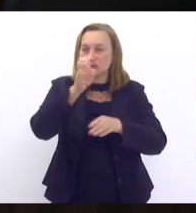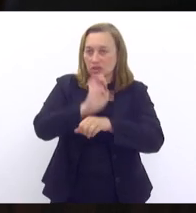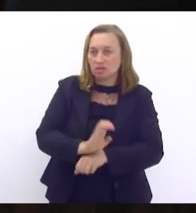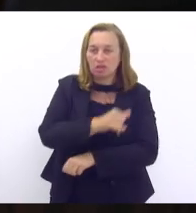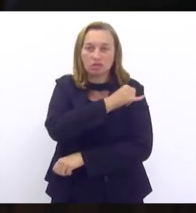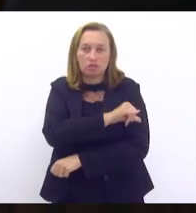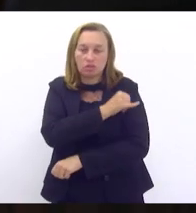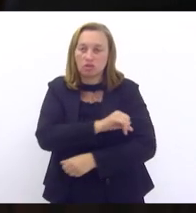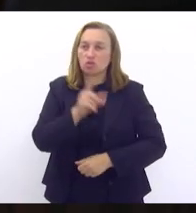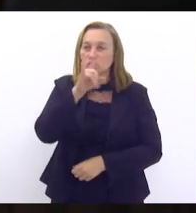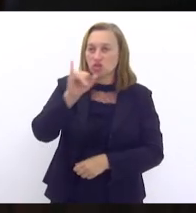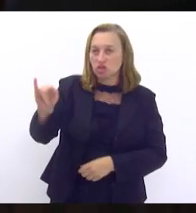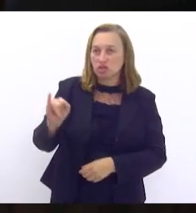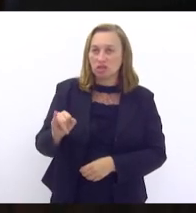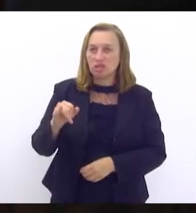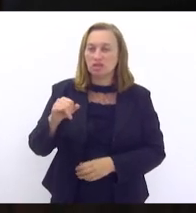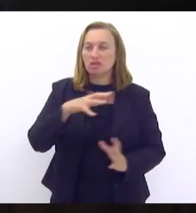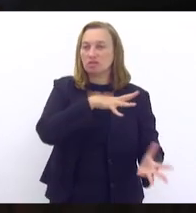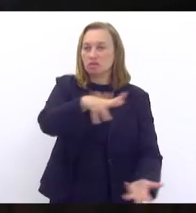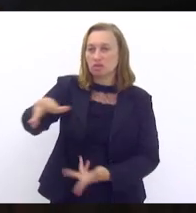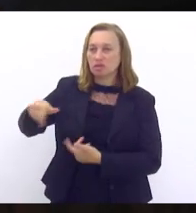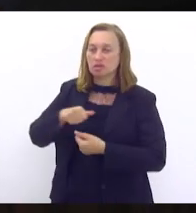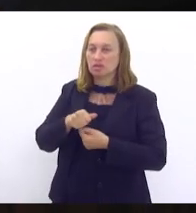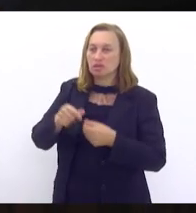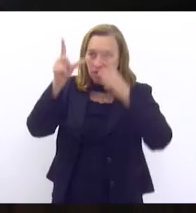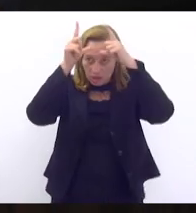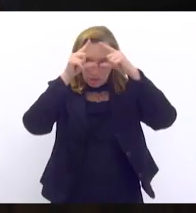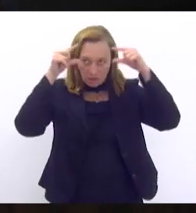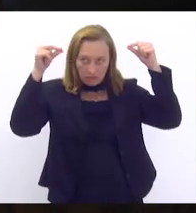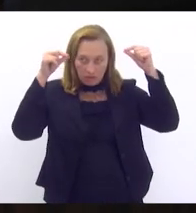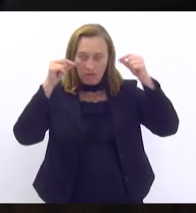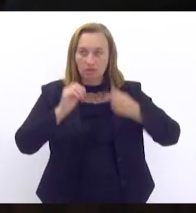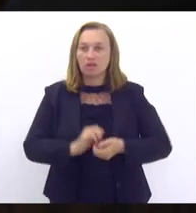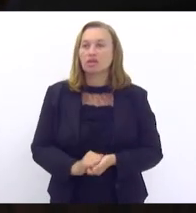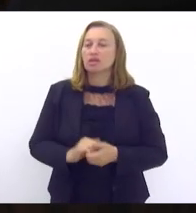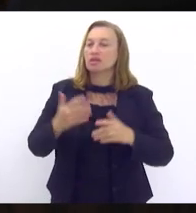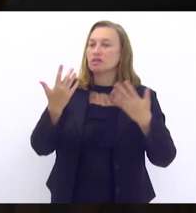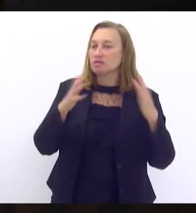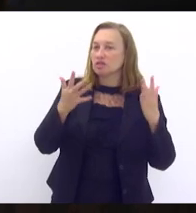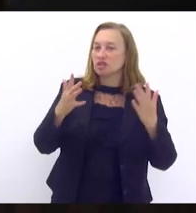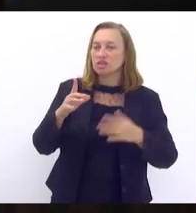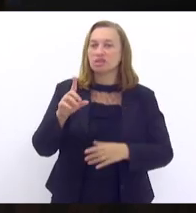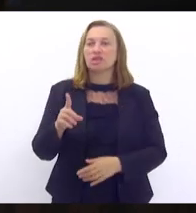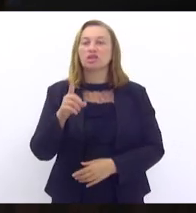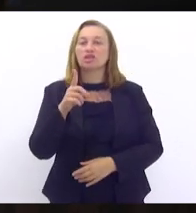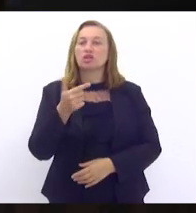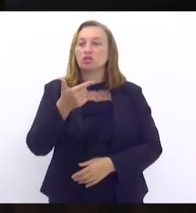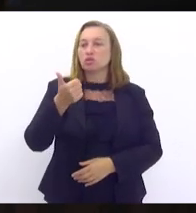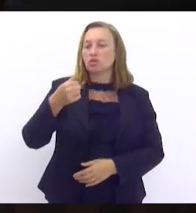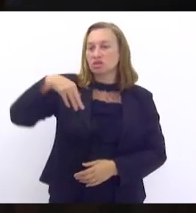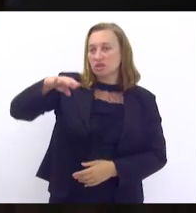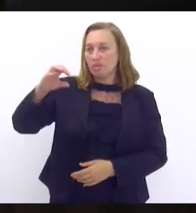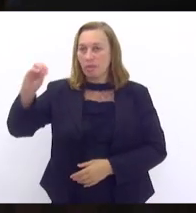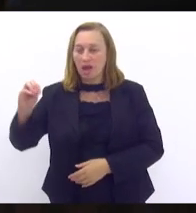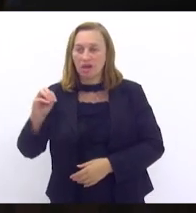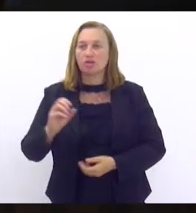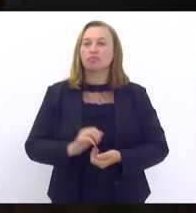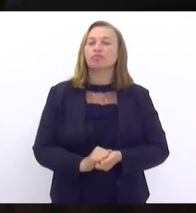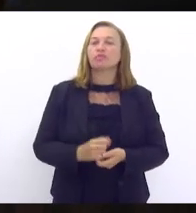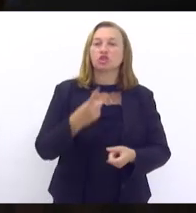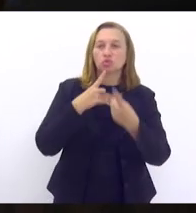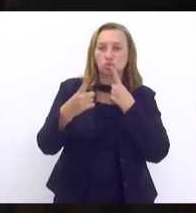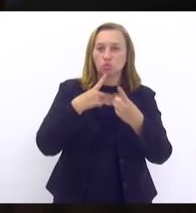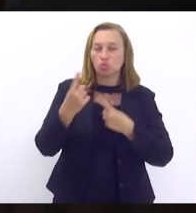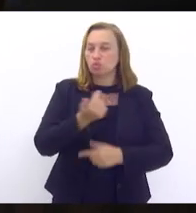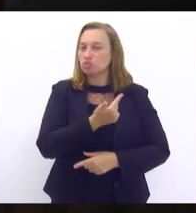do Rio de Janeiro o Dia Internacional da Enfermagem, a ser comemorado anualmente em 12 de maio. Em discussão,